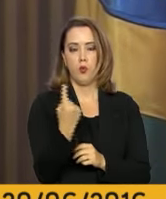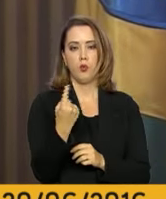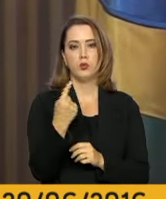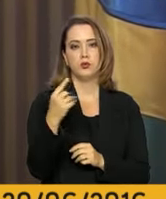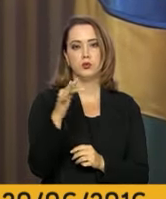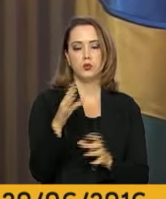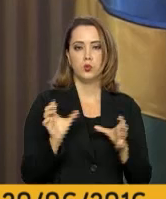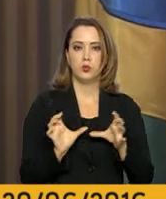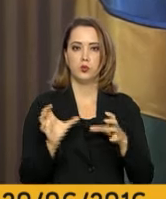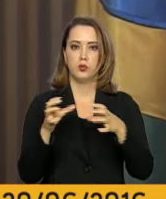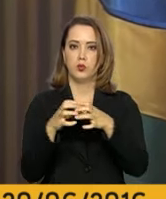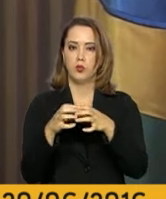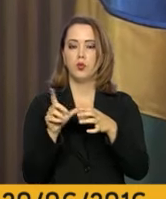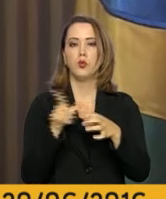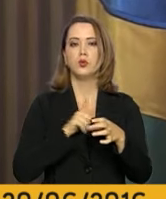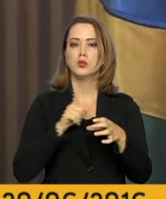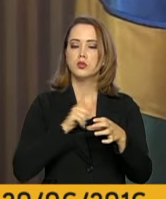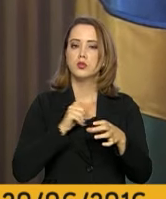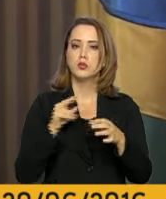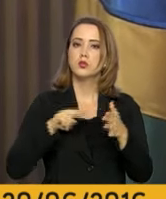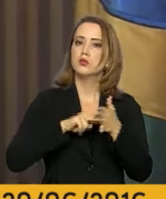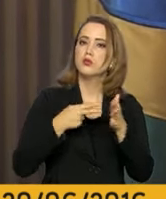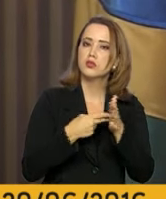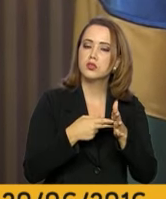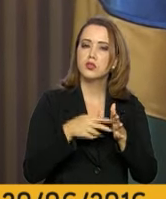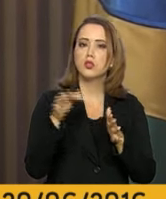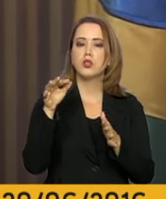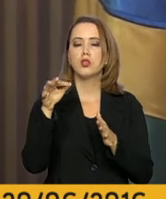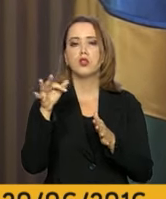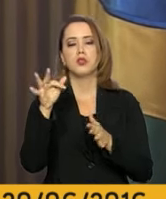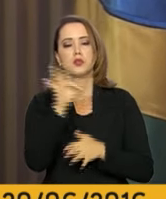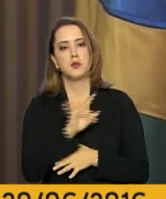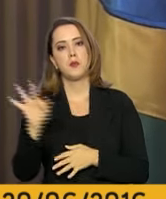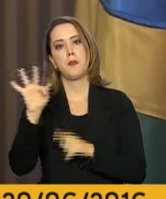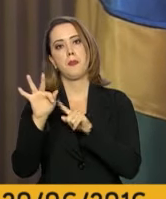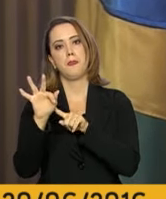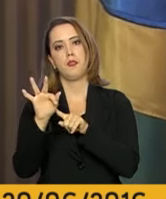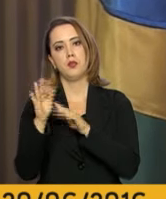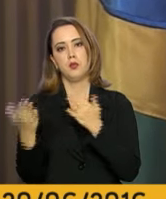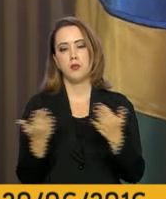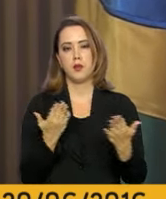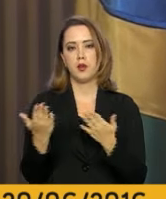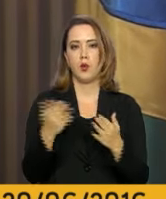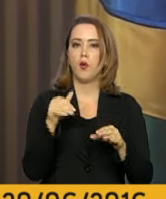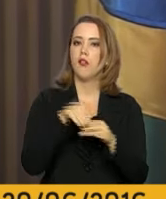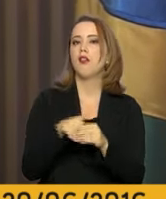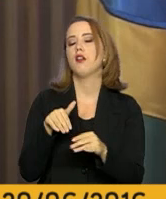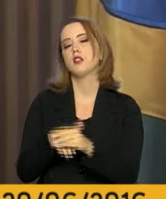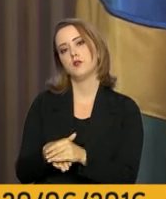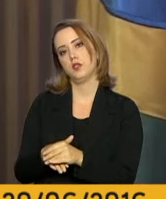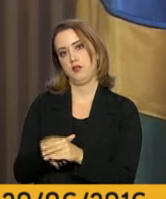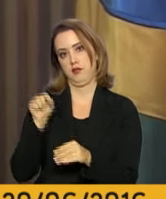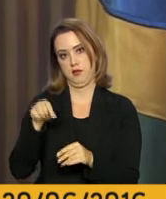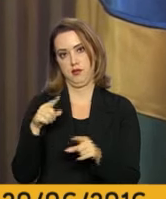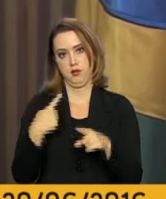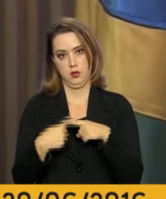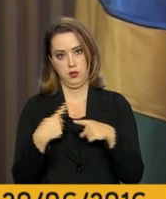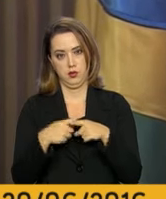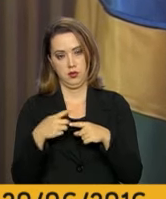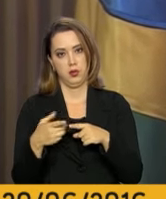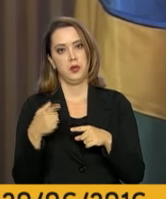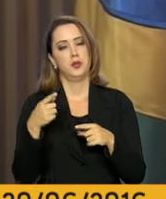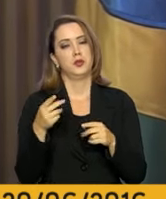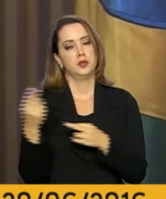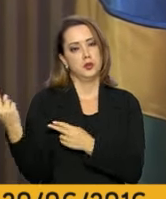há uma paridade no momento da votação por isso que o Senado lá como aqui participa do processo